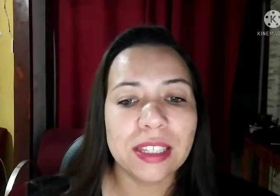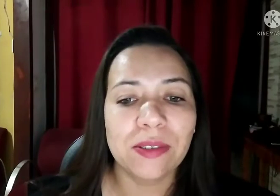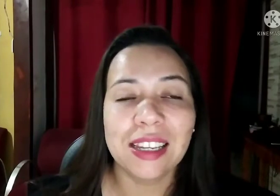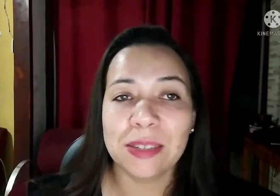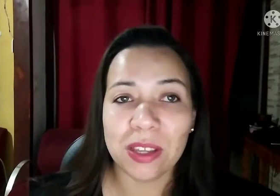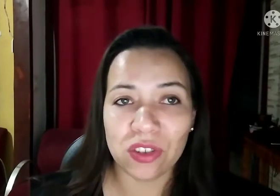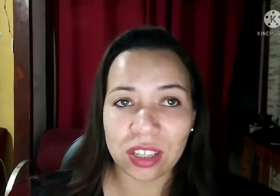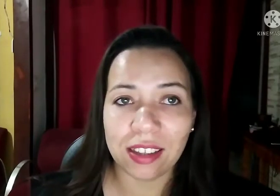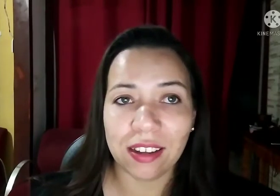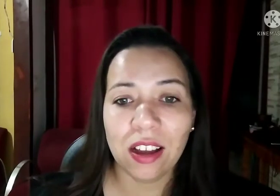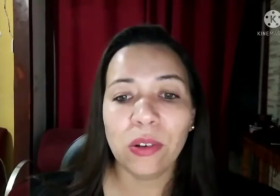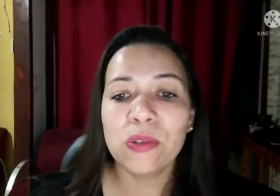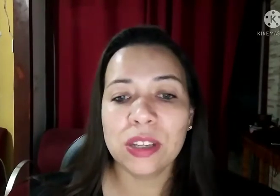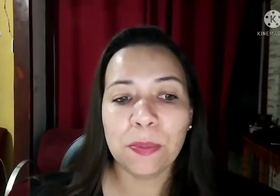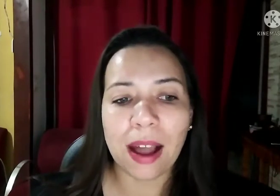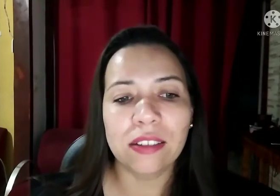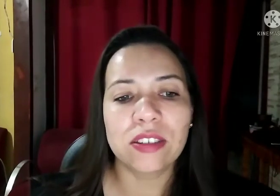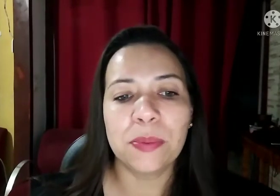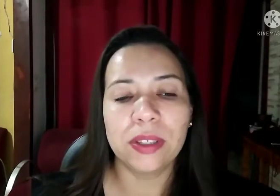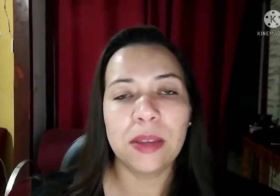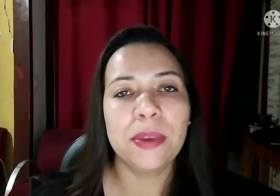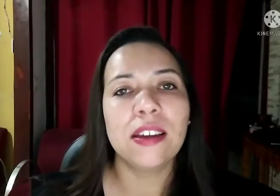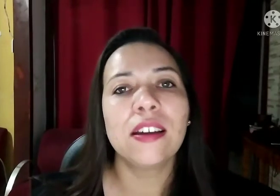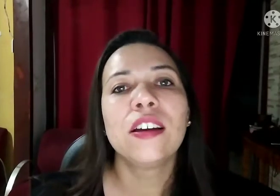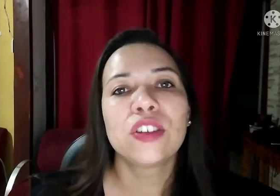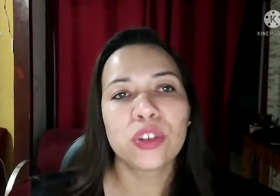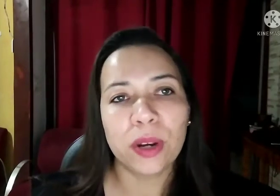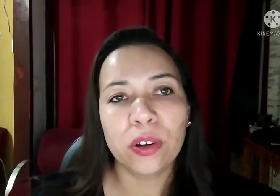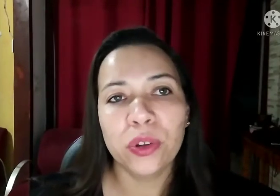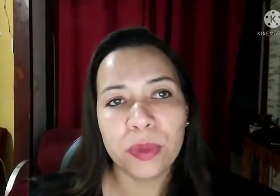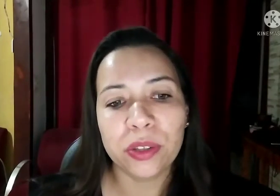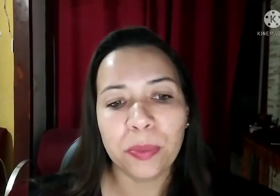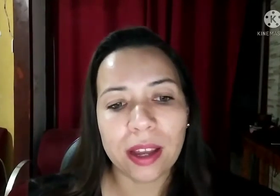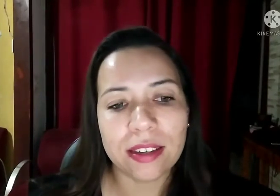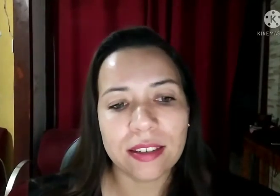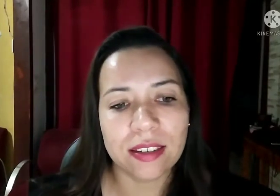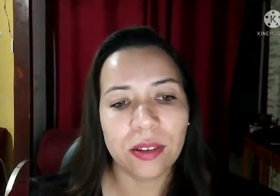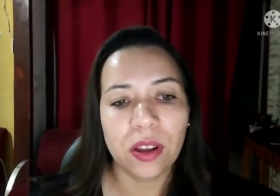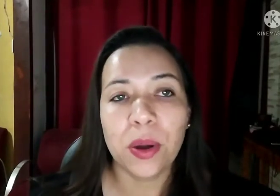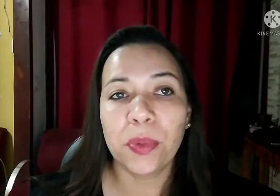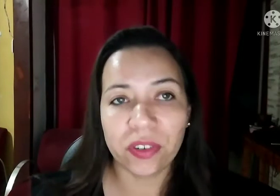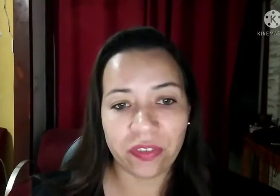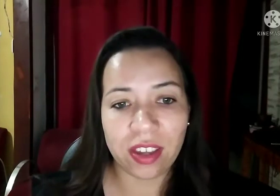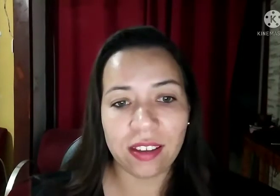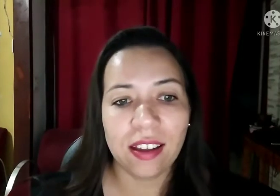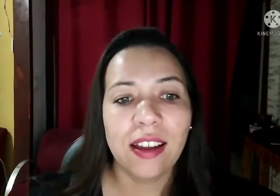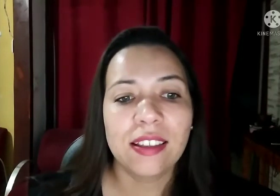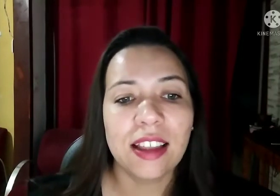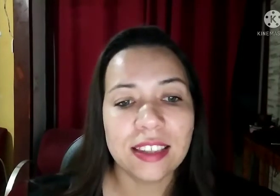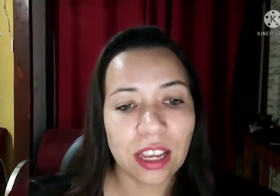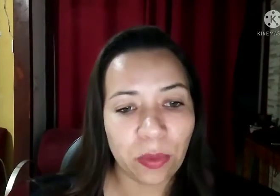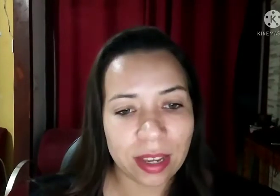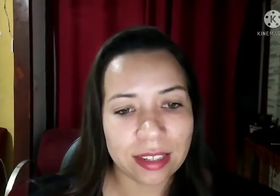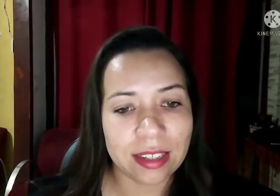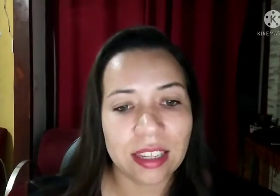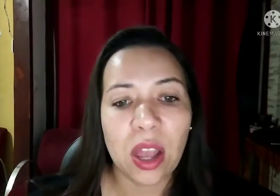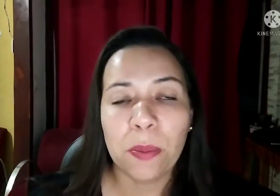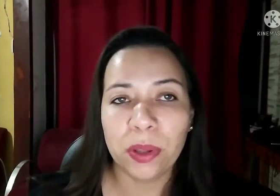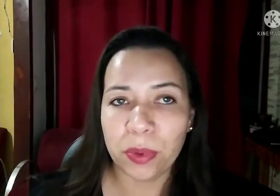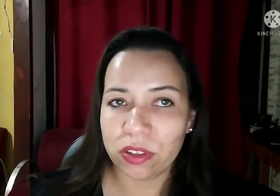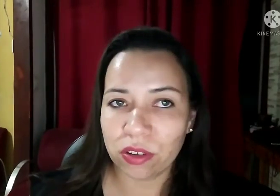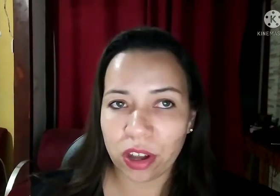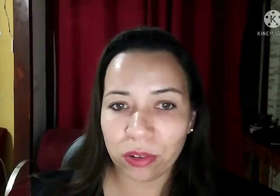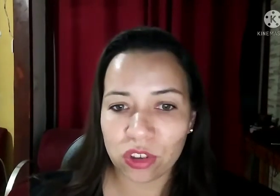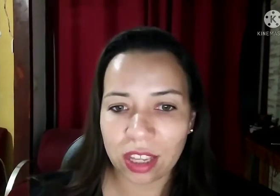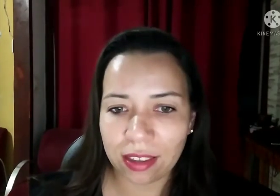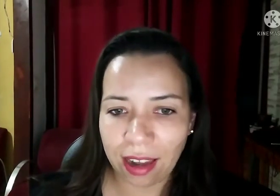uma preocupação desmedida com os impactos da pandemia sobre a economia do país. Por fim, nas sequências,